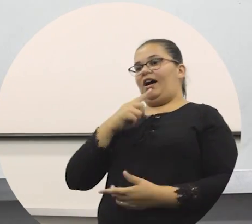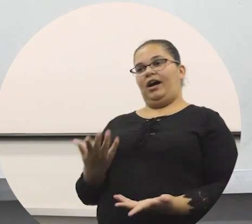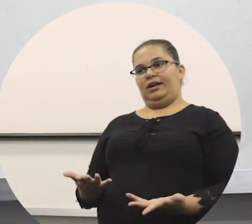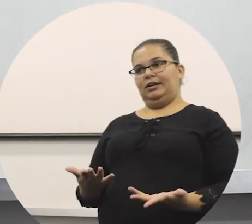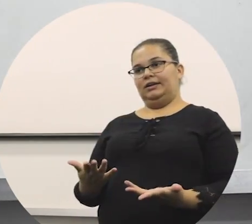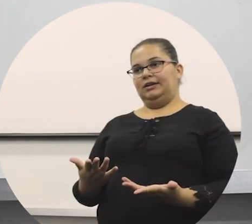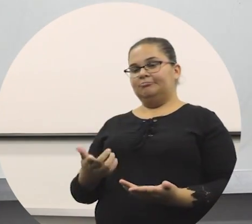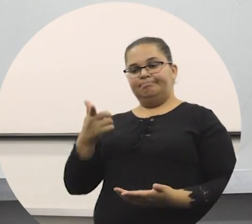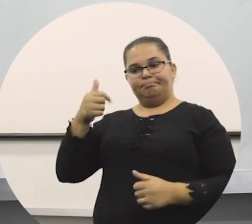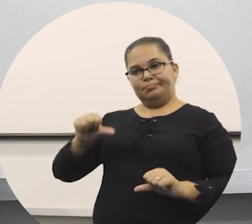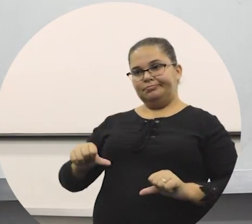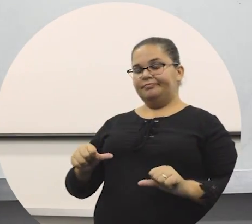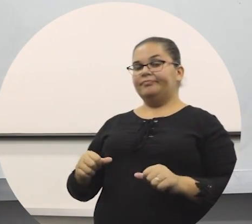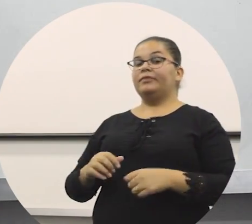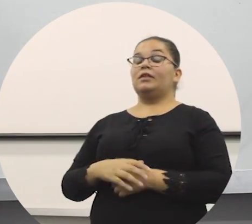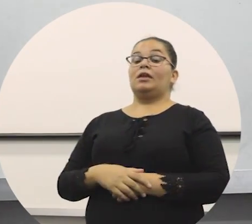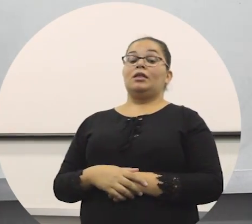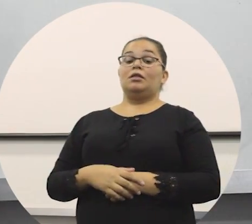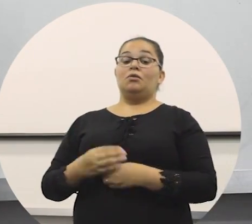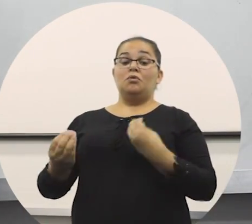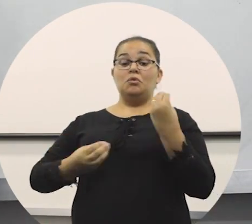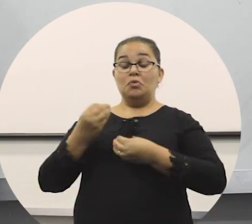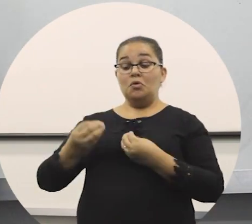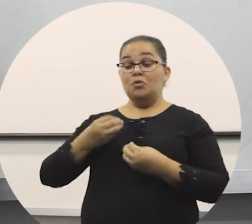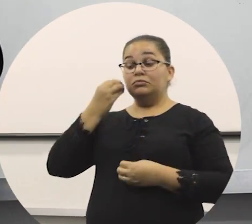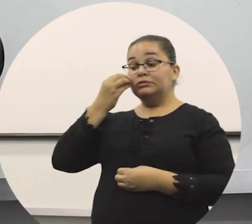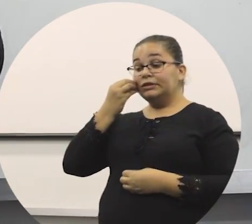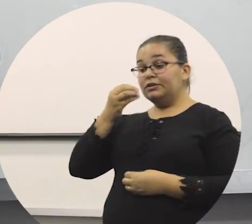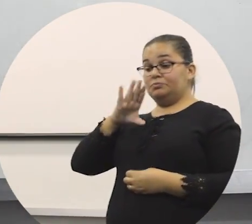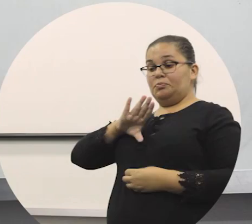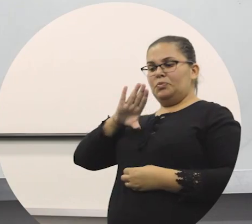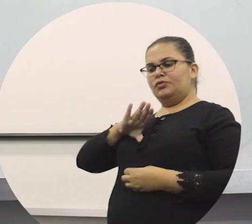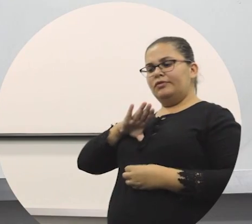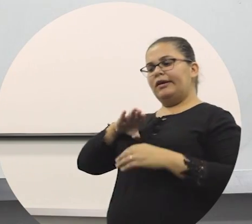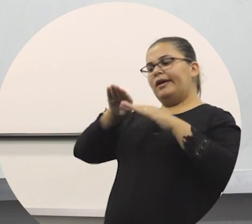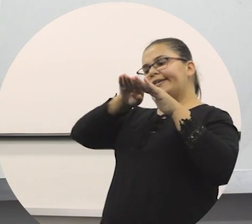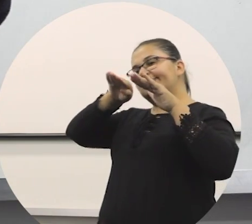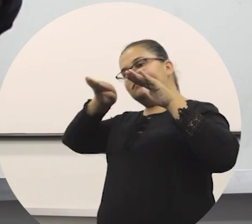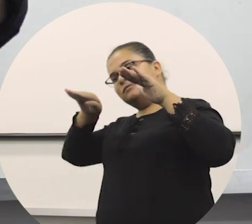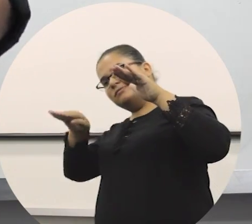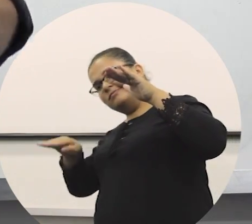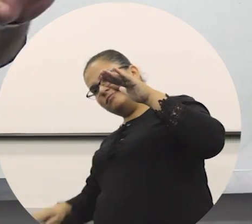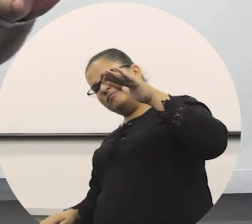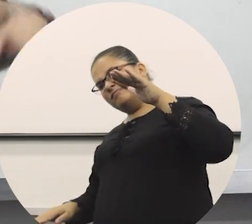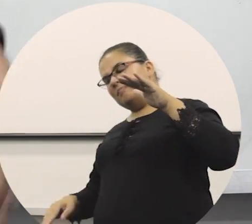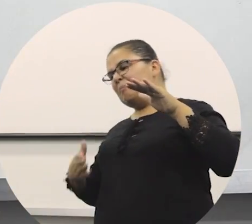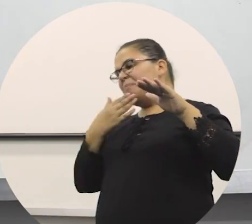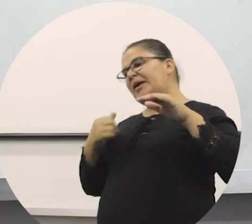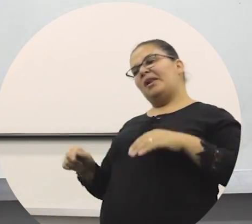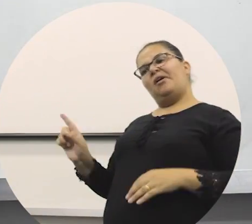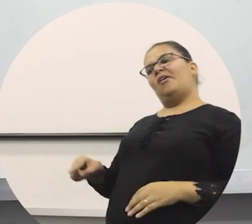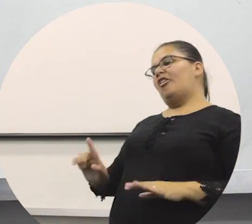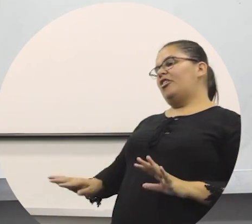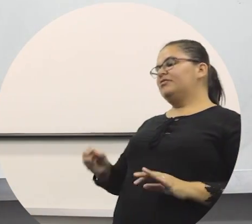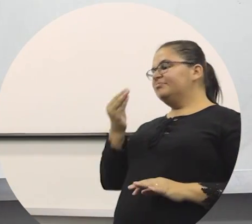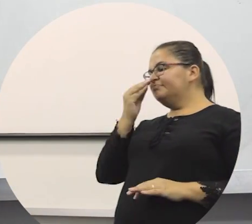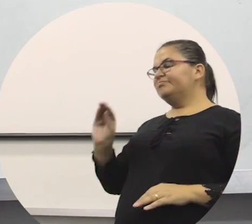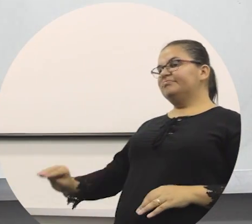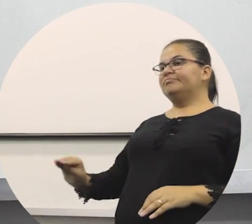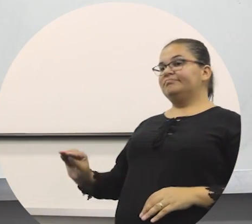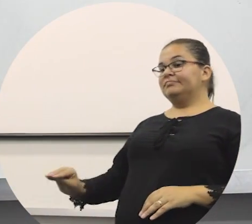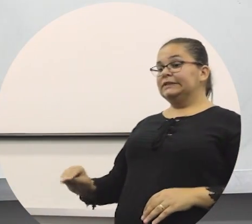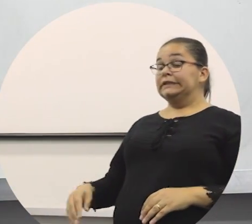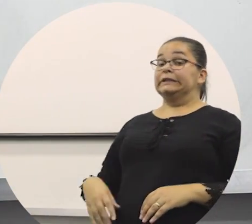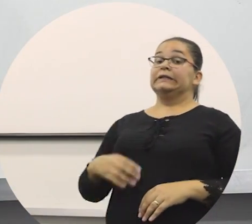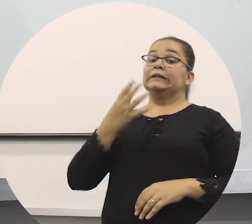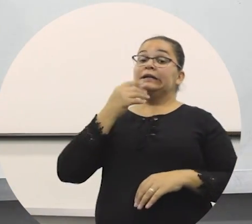como o teste de português deu um resultado muito abaixo, nós vamos desconsiderar. Conclusão, crianças